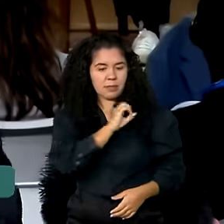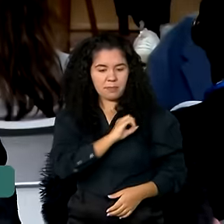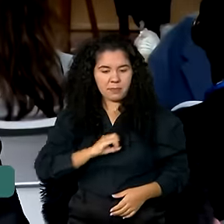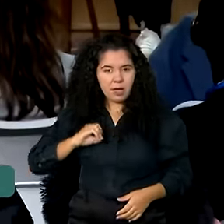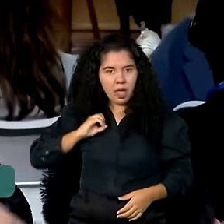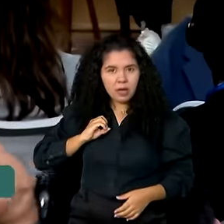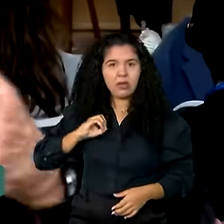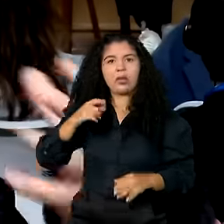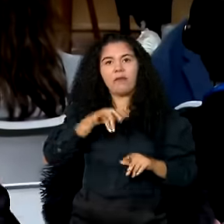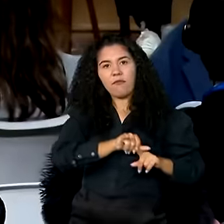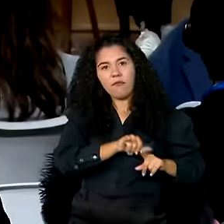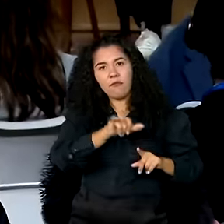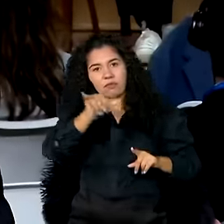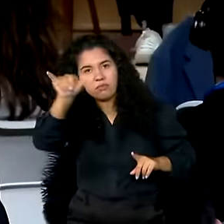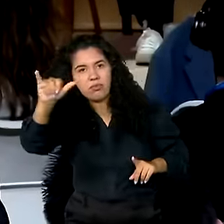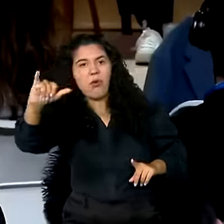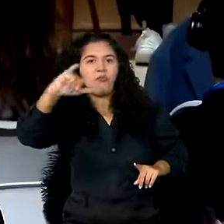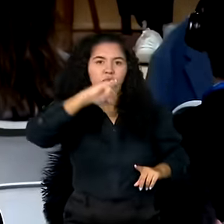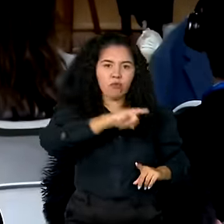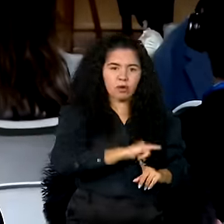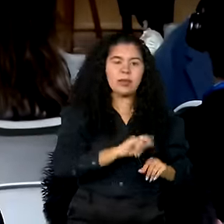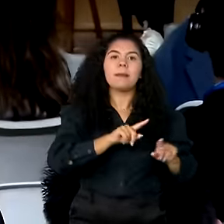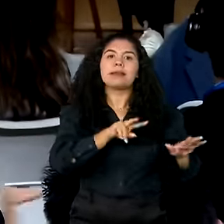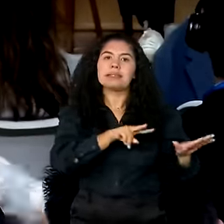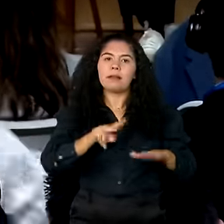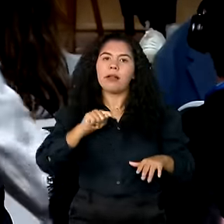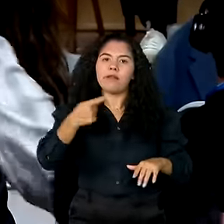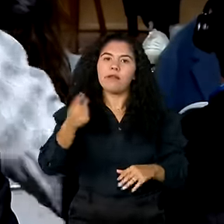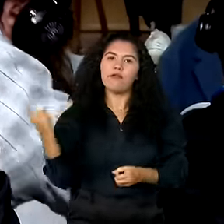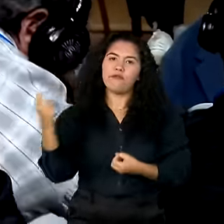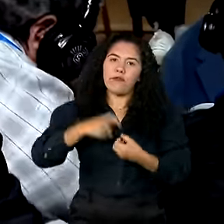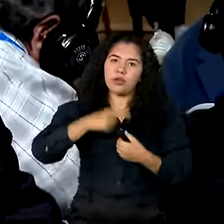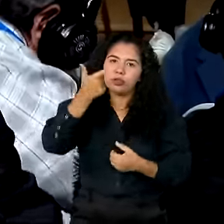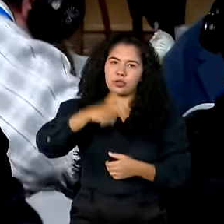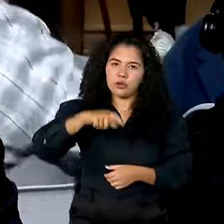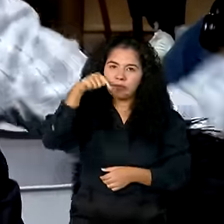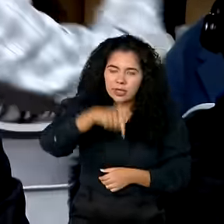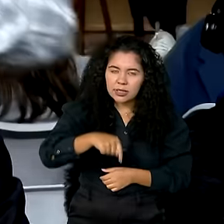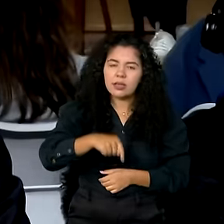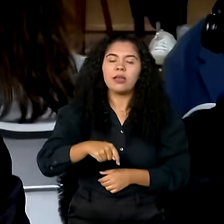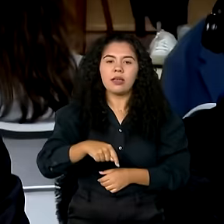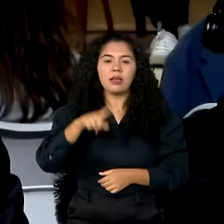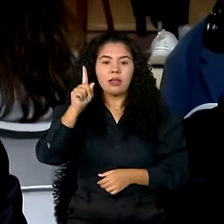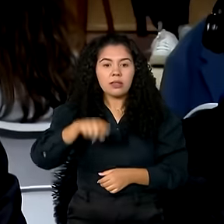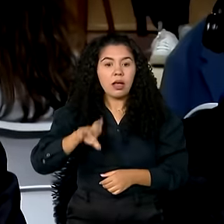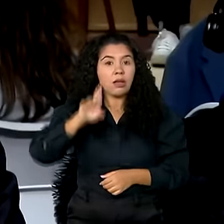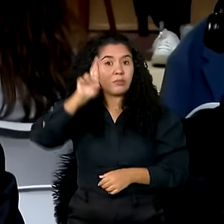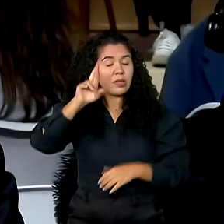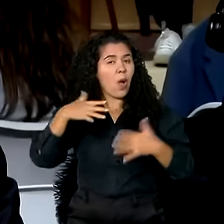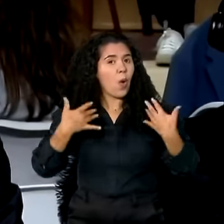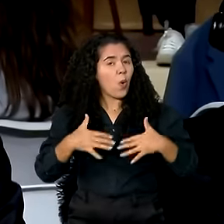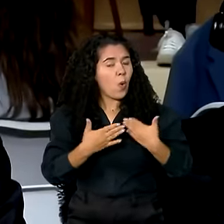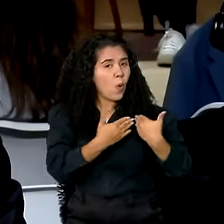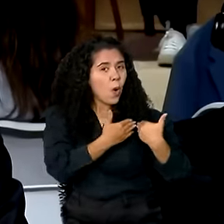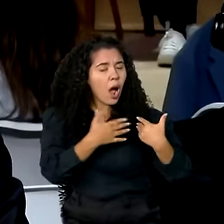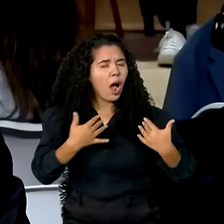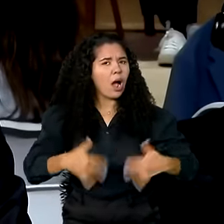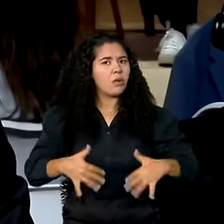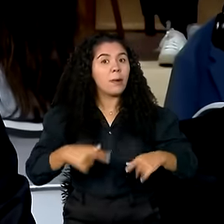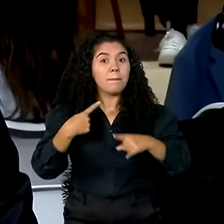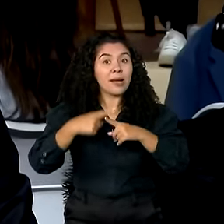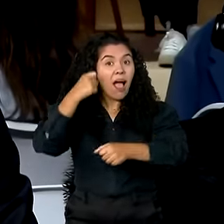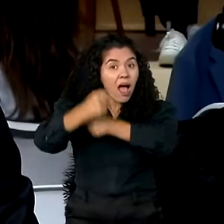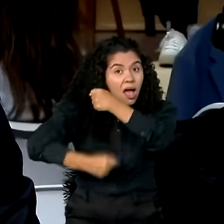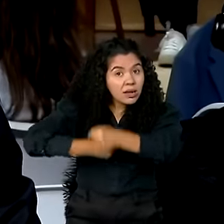voltar a semana que vem para liderar a negociação em nome do Brasil, e a responsabilidade nossa é enorme, porque a próxima COP é no